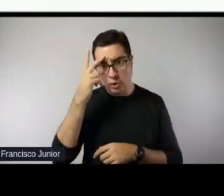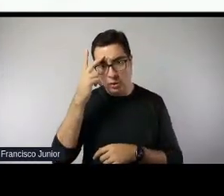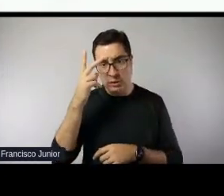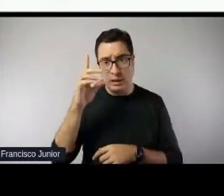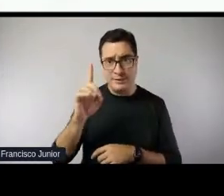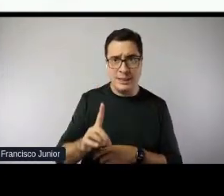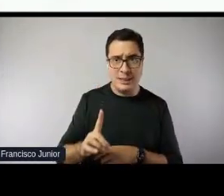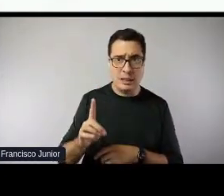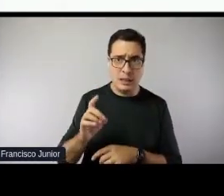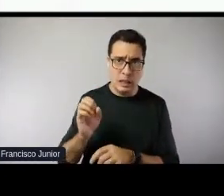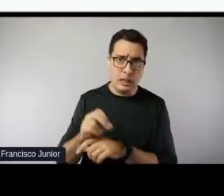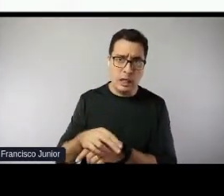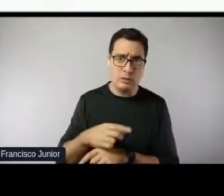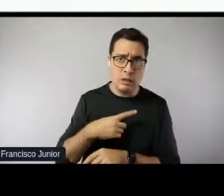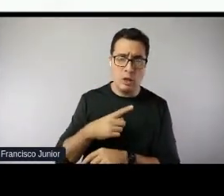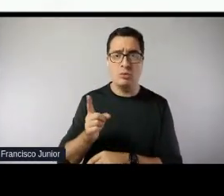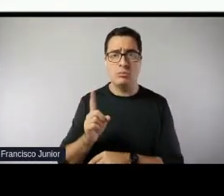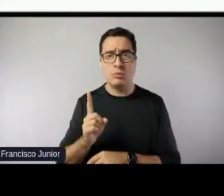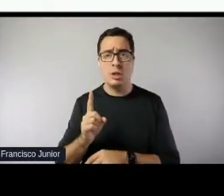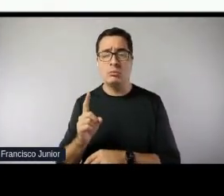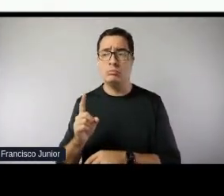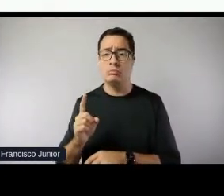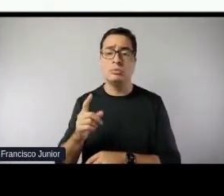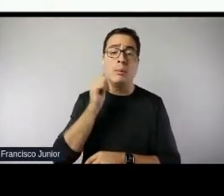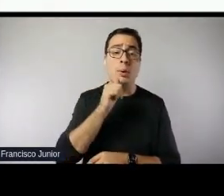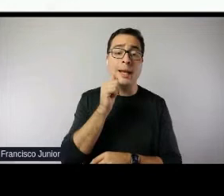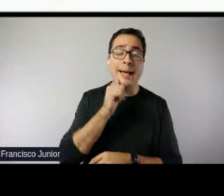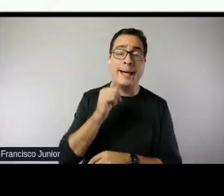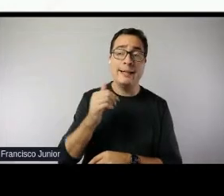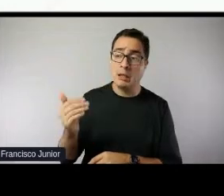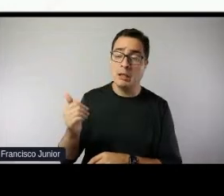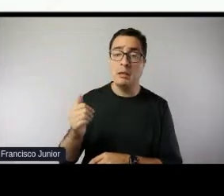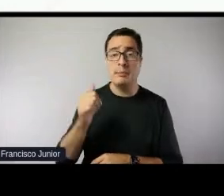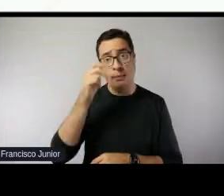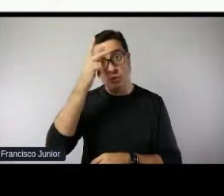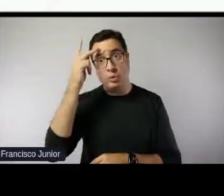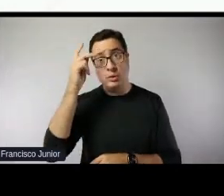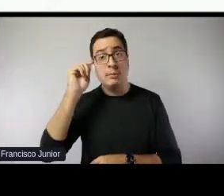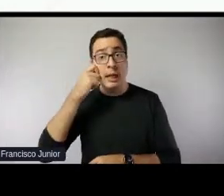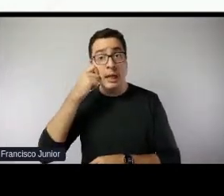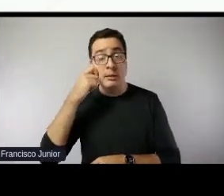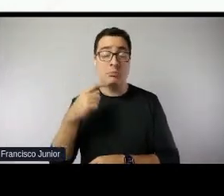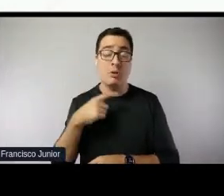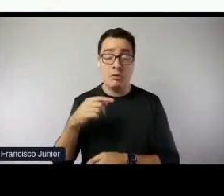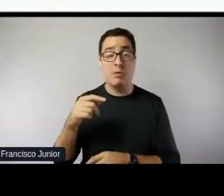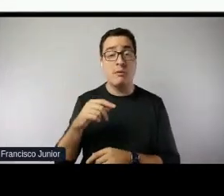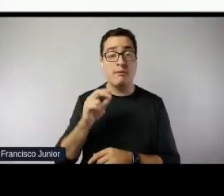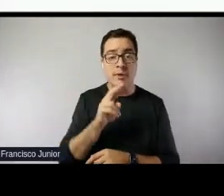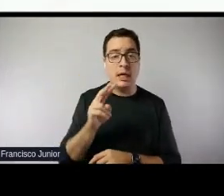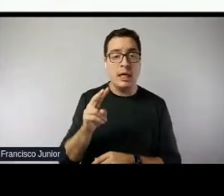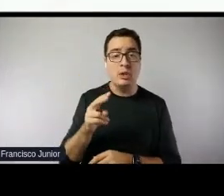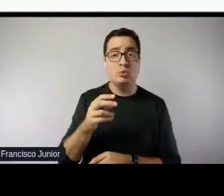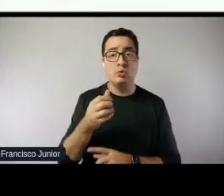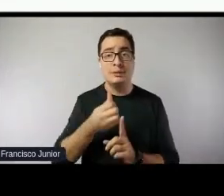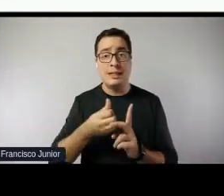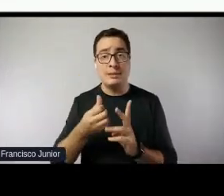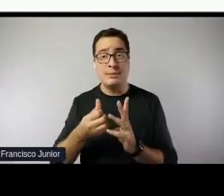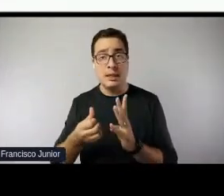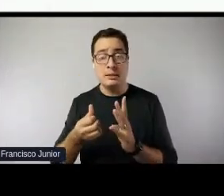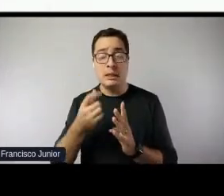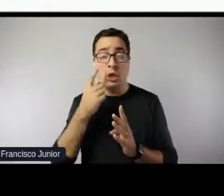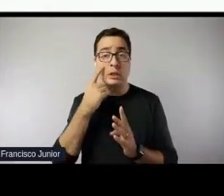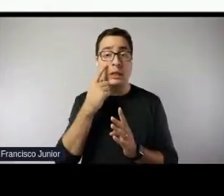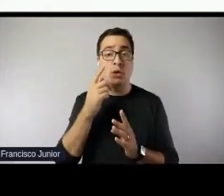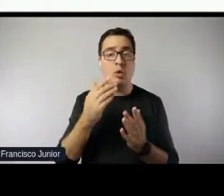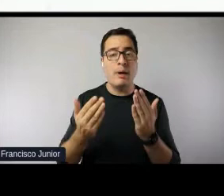com deficiência, se ela tem contratado mulheres, pessoas pretas, né? Então, ela consegue olhar aí nos últimos 6 meses e fazer essa